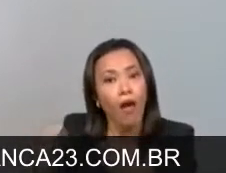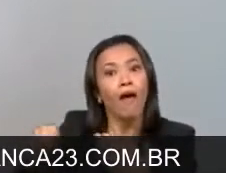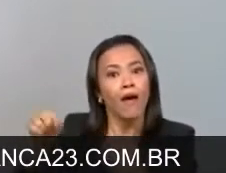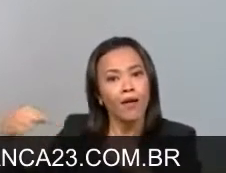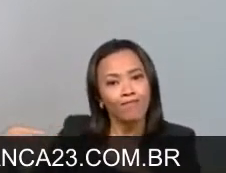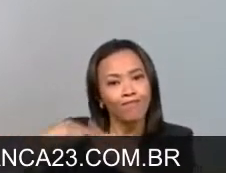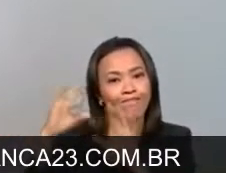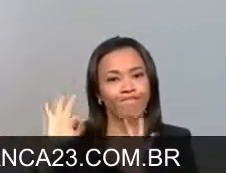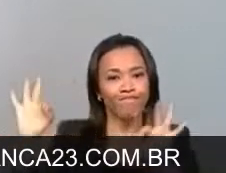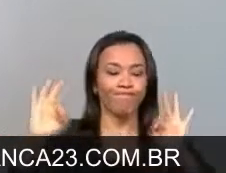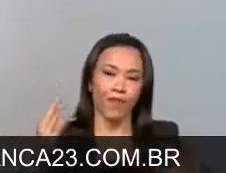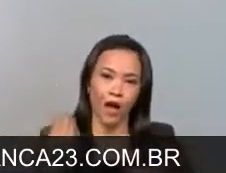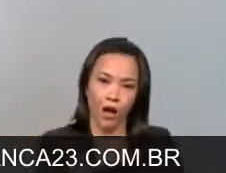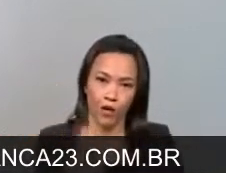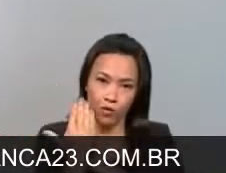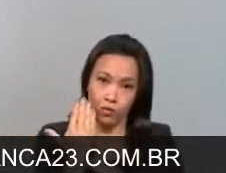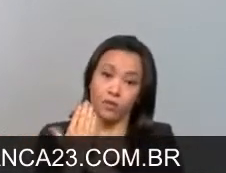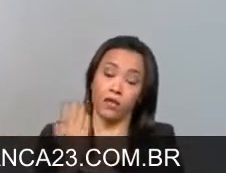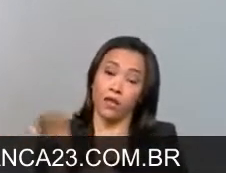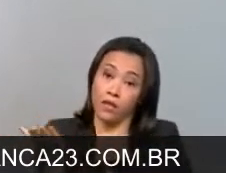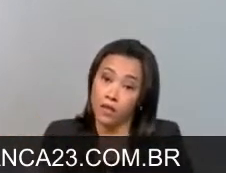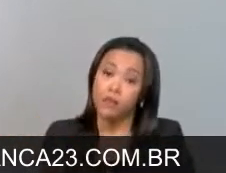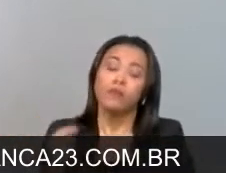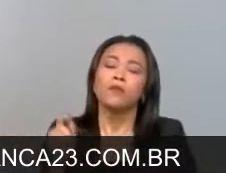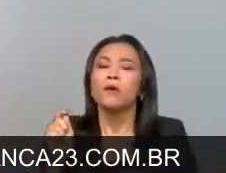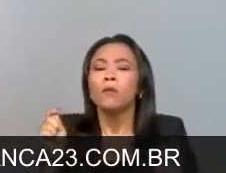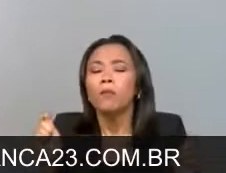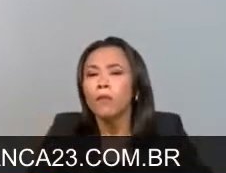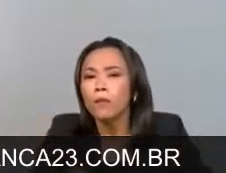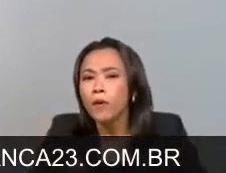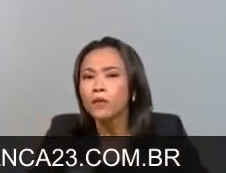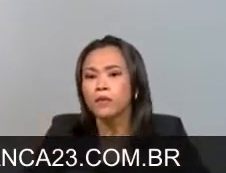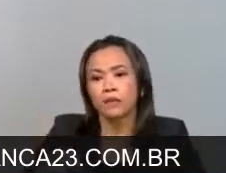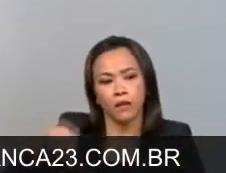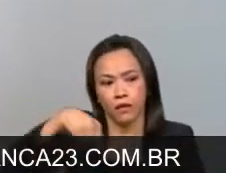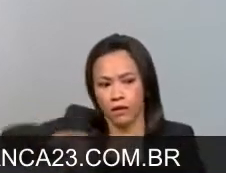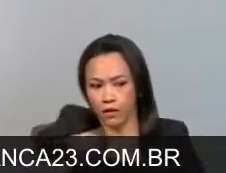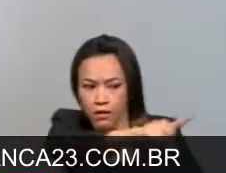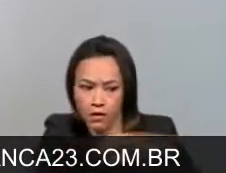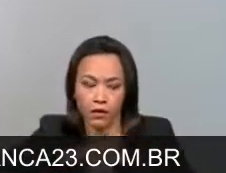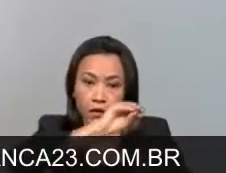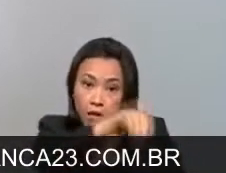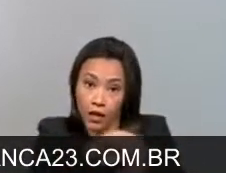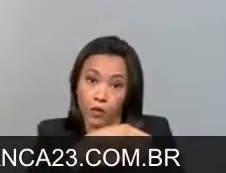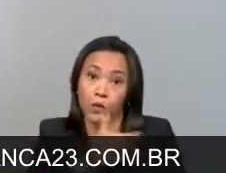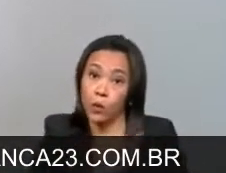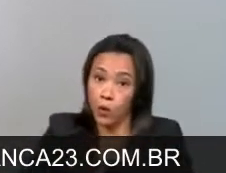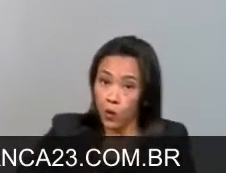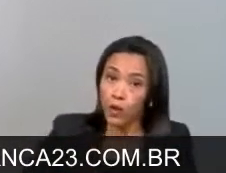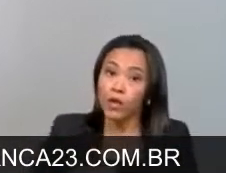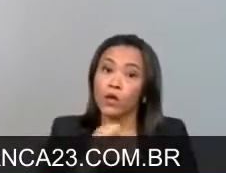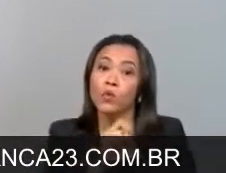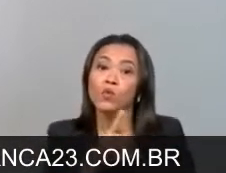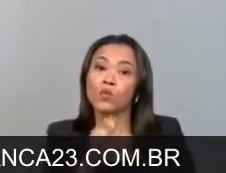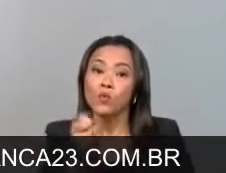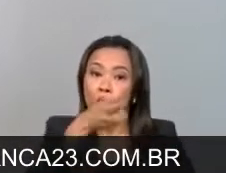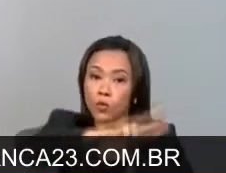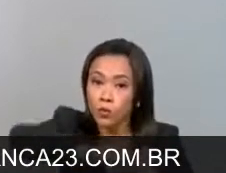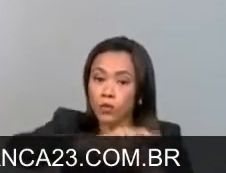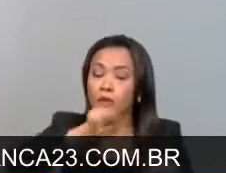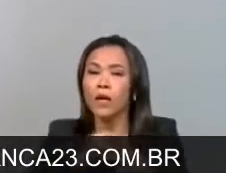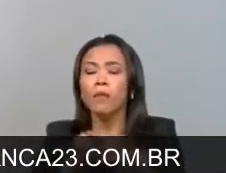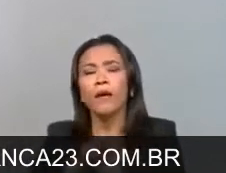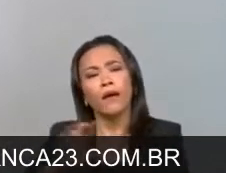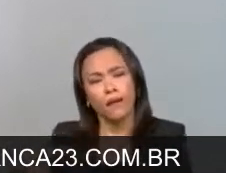para aquela pessoa. E aí, isso pode se dar tanto no nível público, né, o SUS fornece esse tipo de tratamento, quanto no